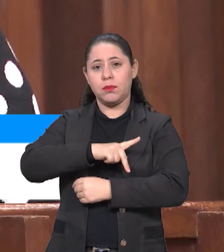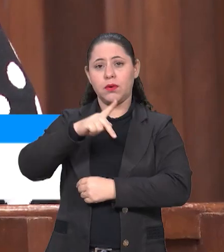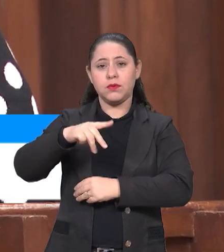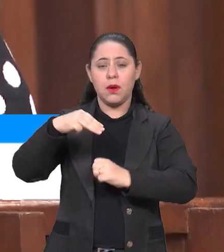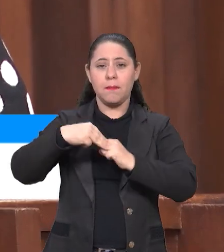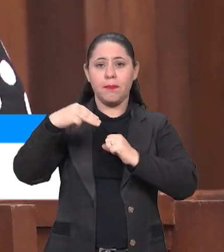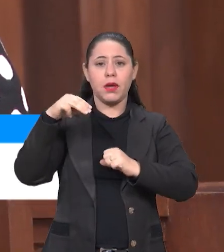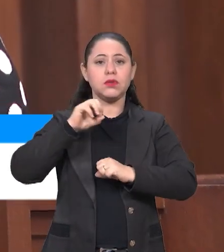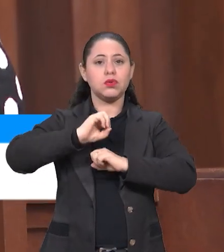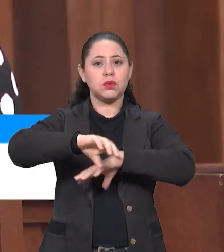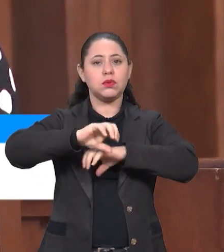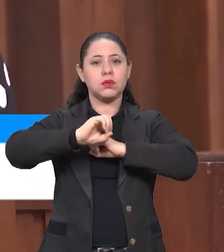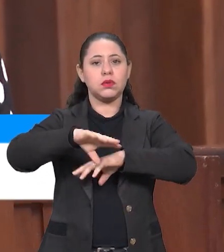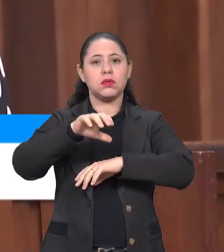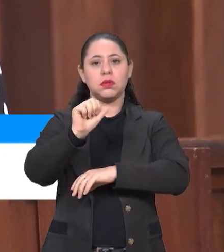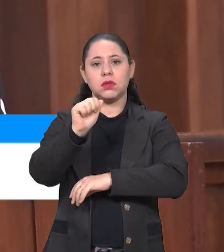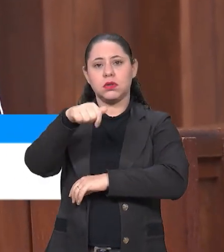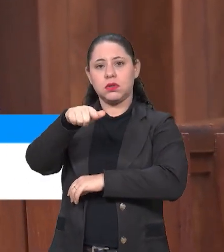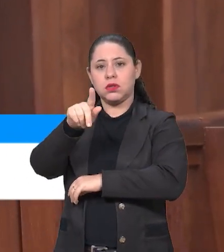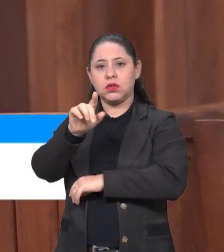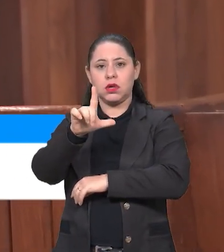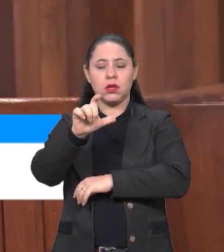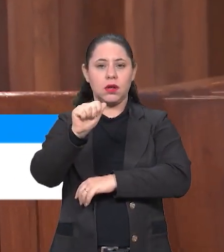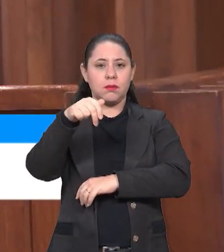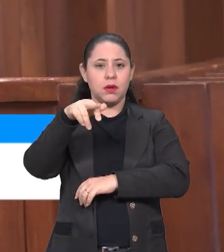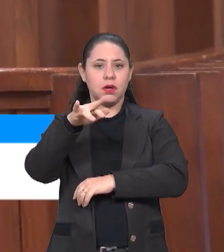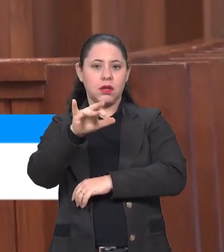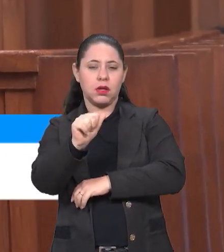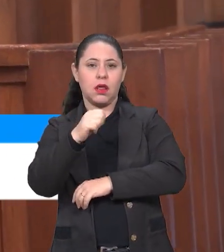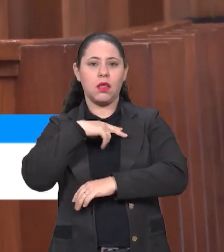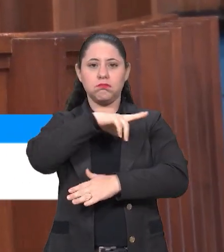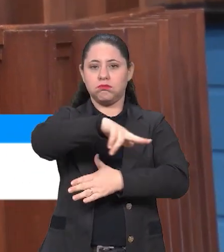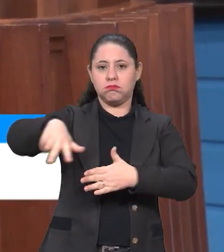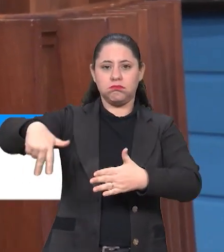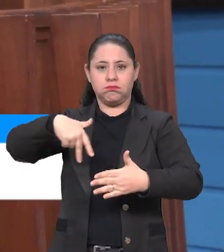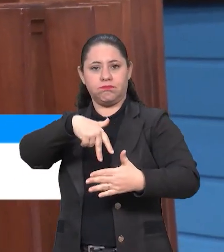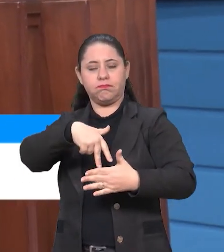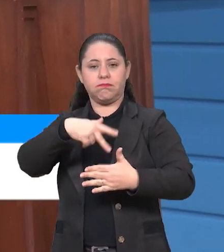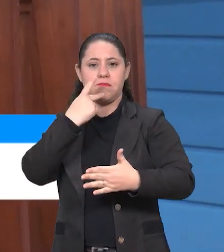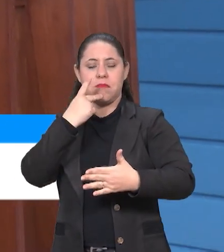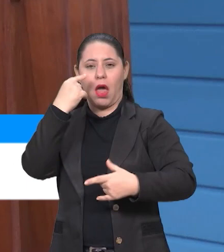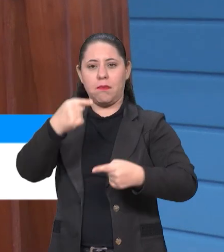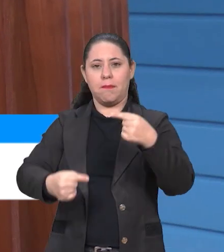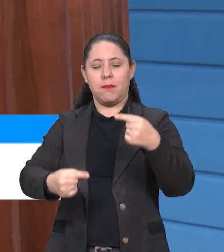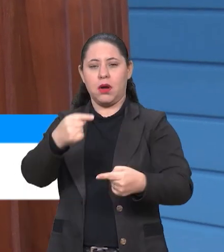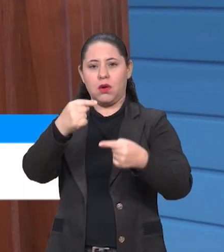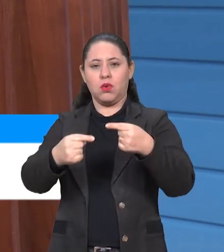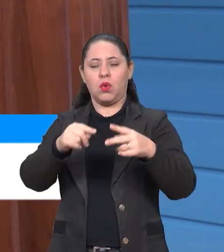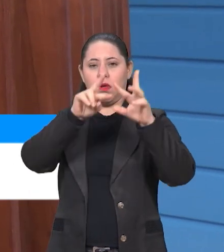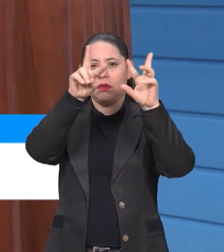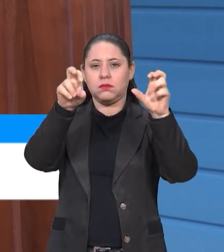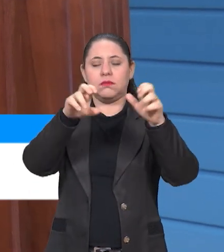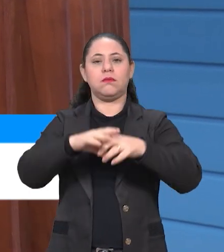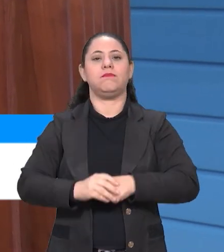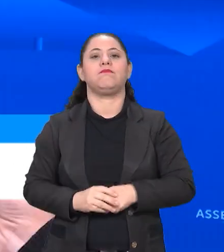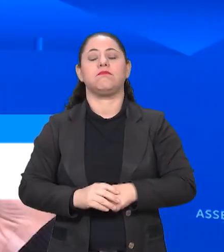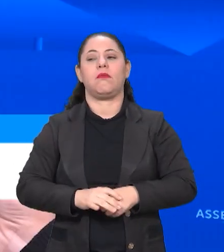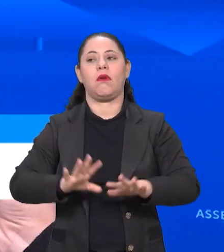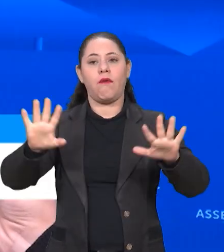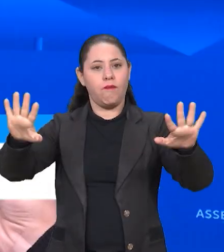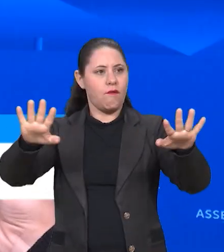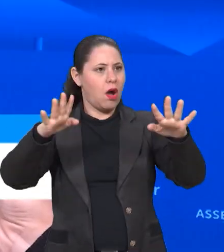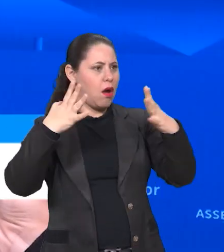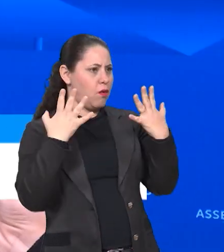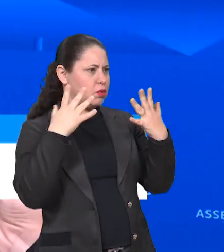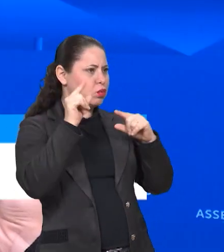trouxeram a professora e mestre em educação, Ângela Maria Costa, a ocupar a tribuna da Lemes para debater o assunto. Eu vou